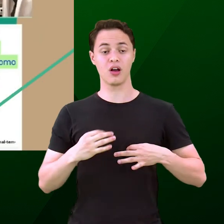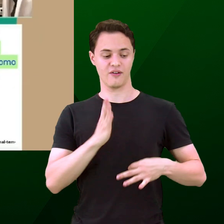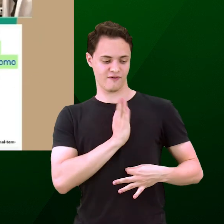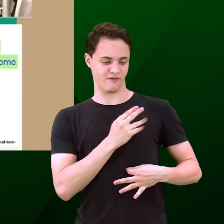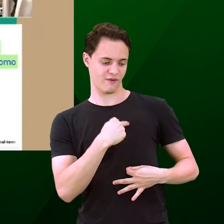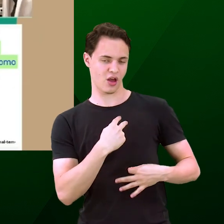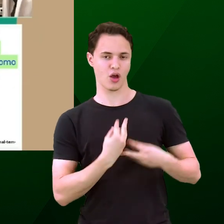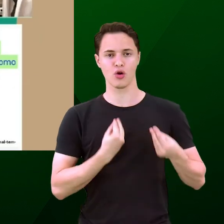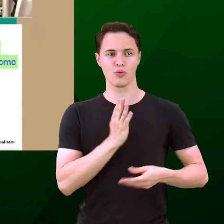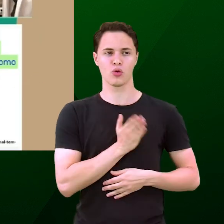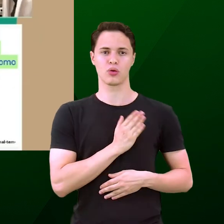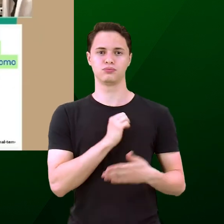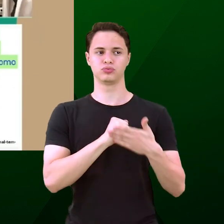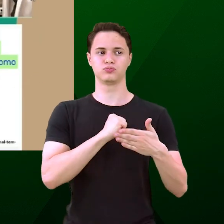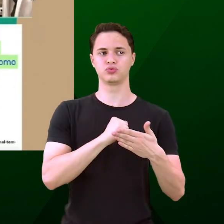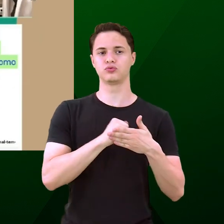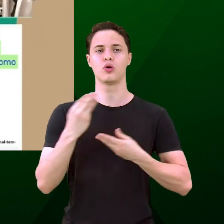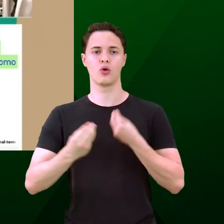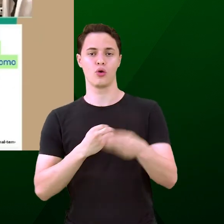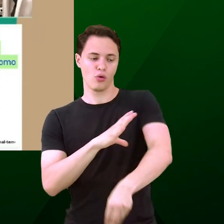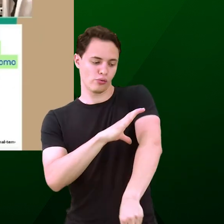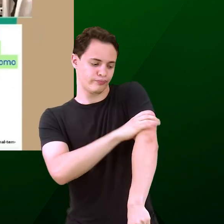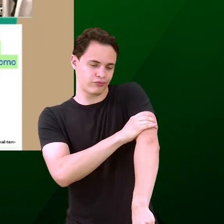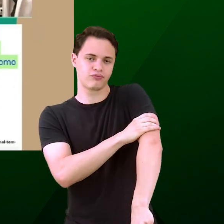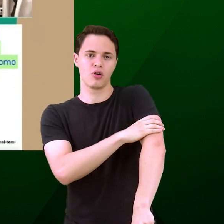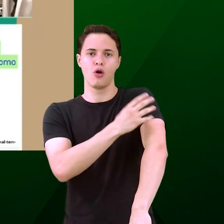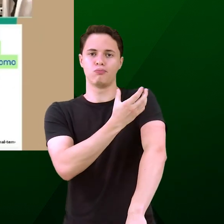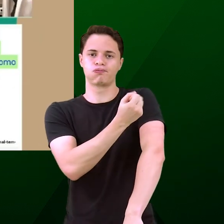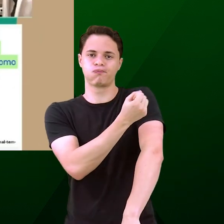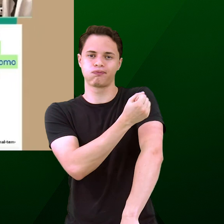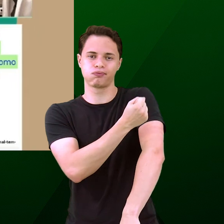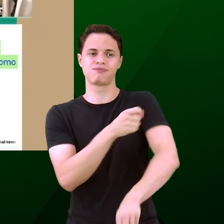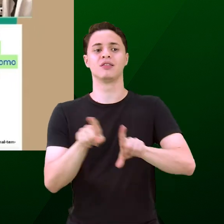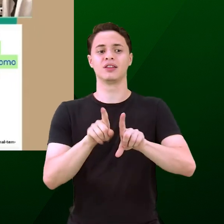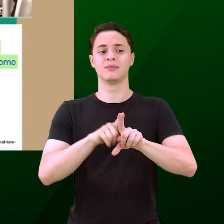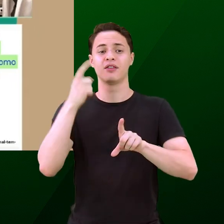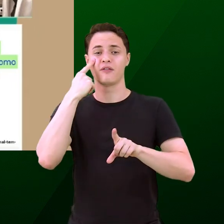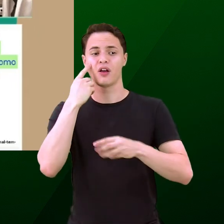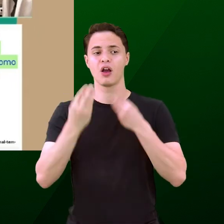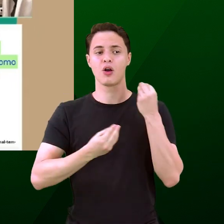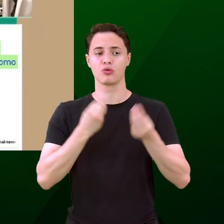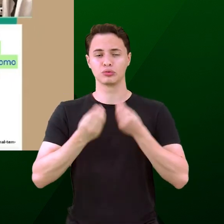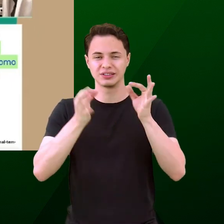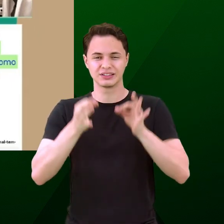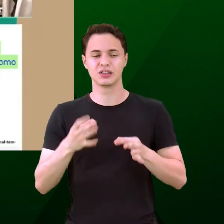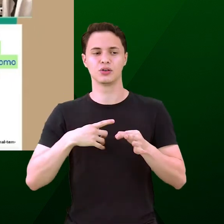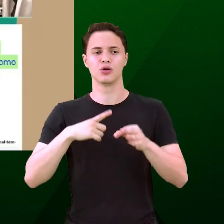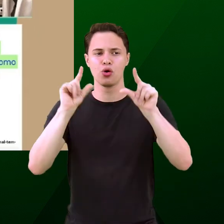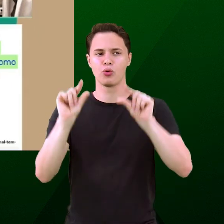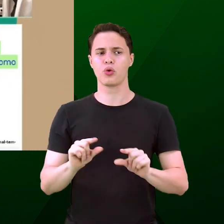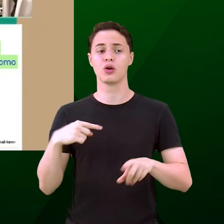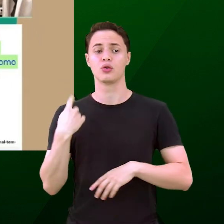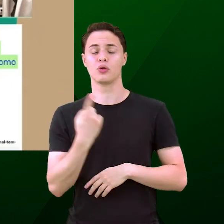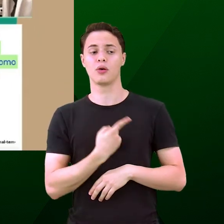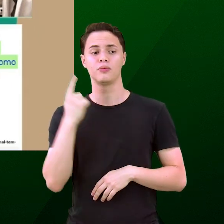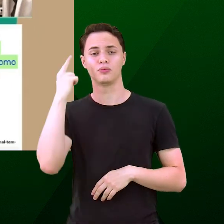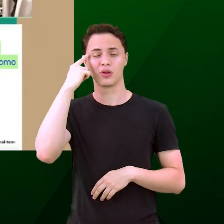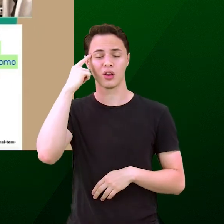pesado no sentido de tá faltando combustível, digamos assim. Tá, pessoal? Então, bem importante, antes do treino, se